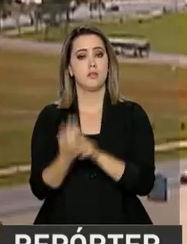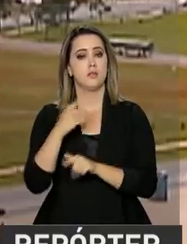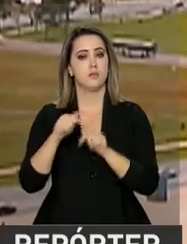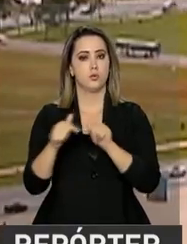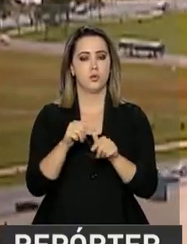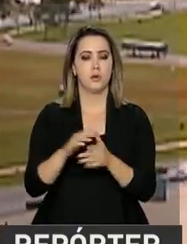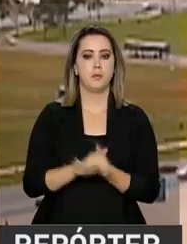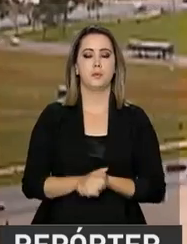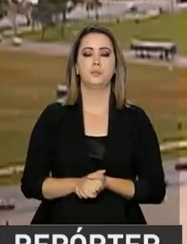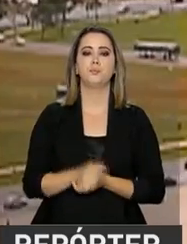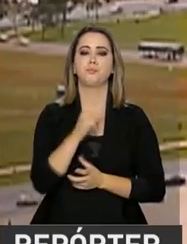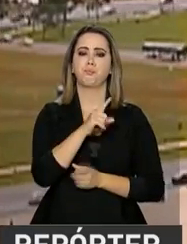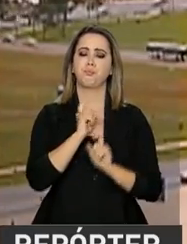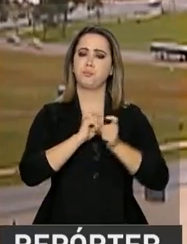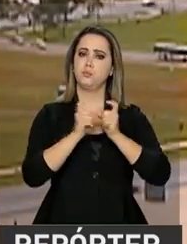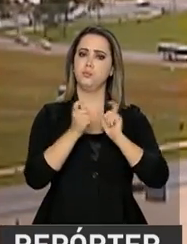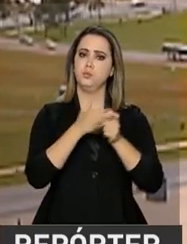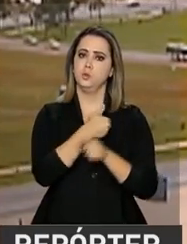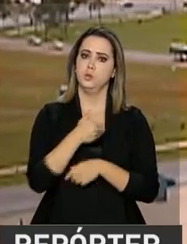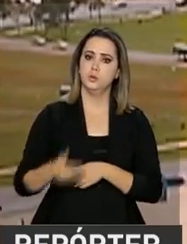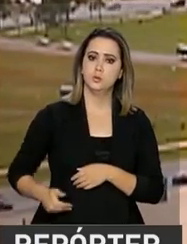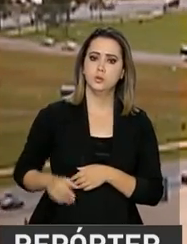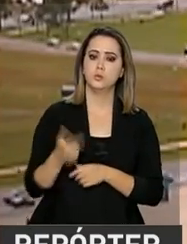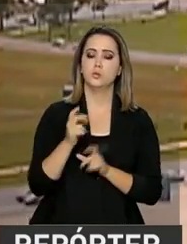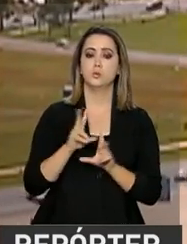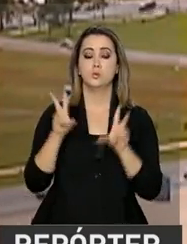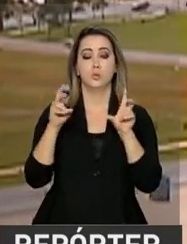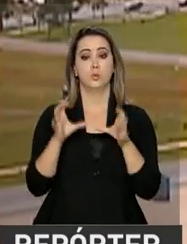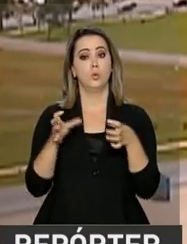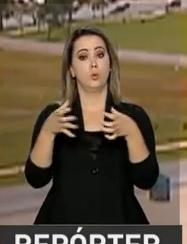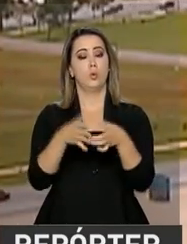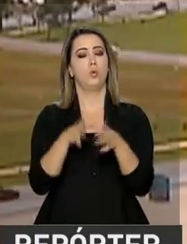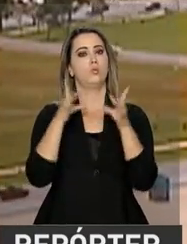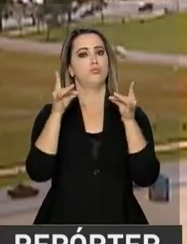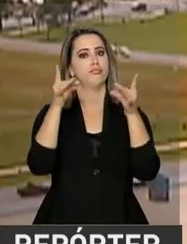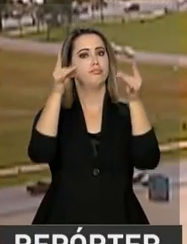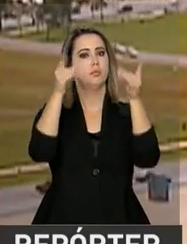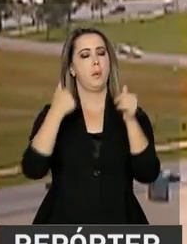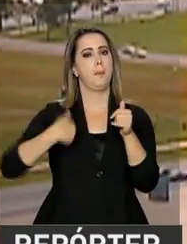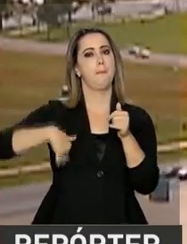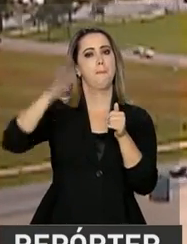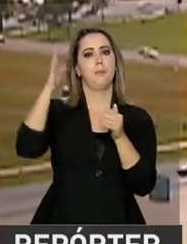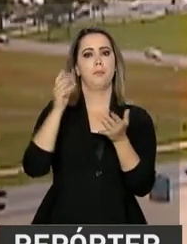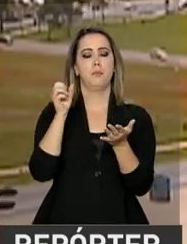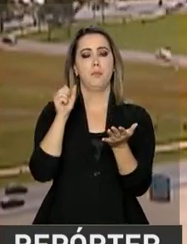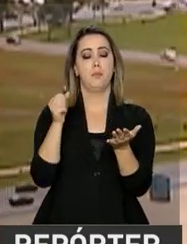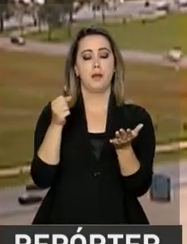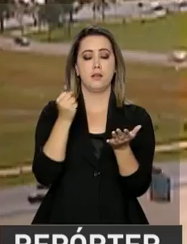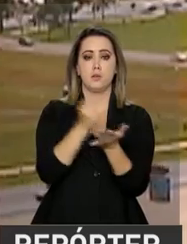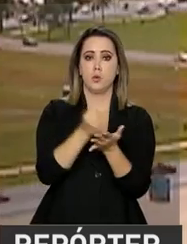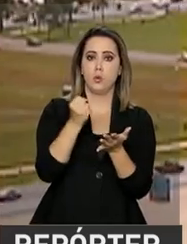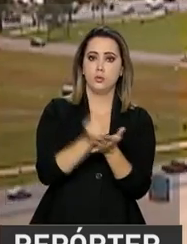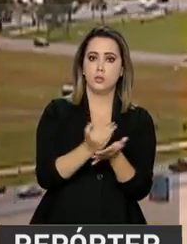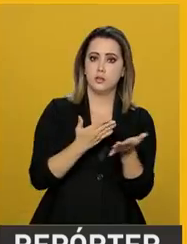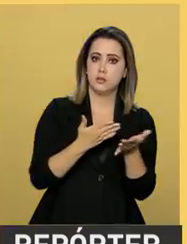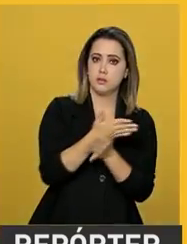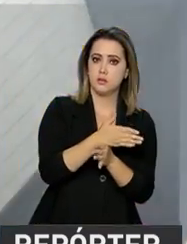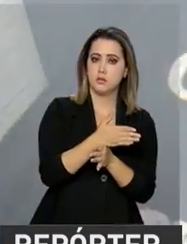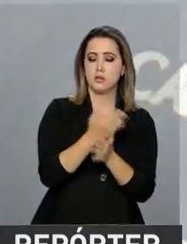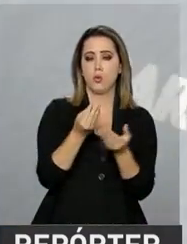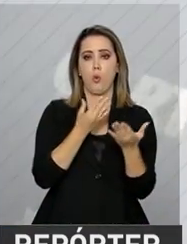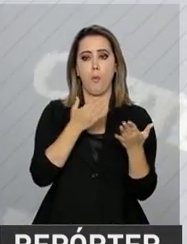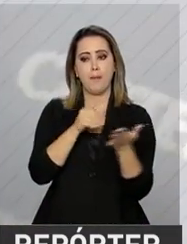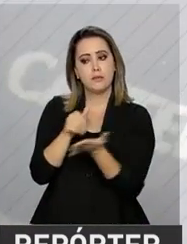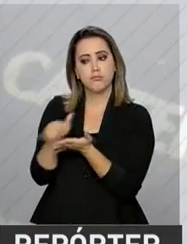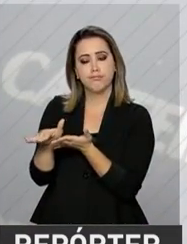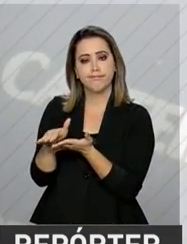A administração pública foi outra área de destaque no mês passado, com mais admissões do que demissões no período. Ao